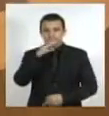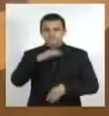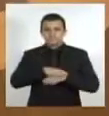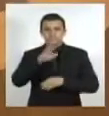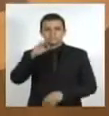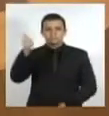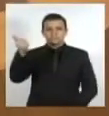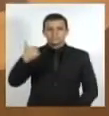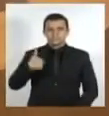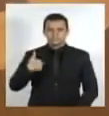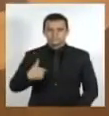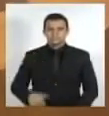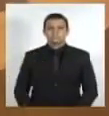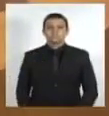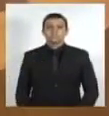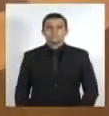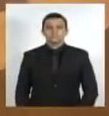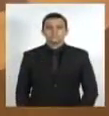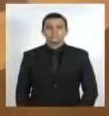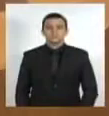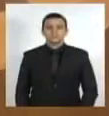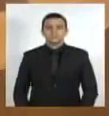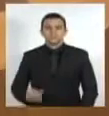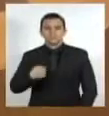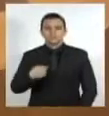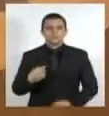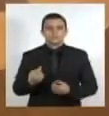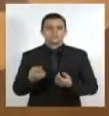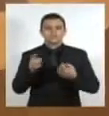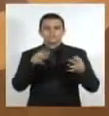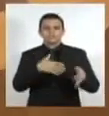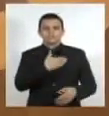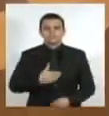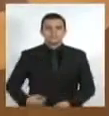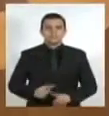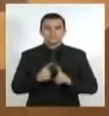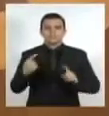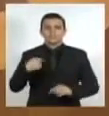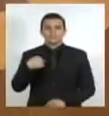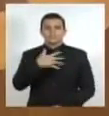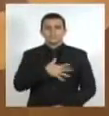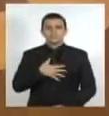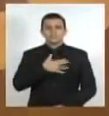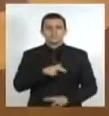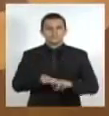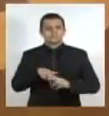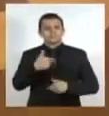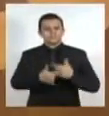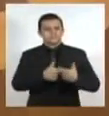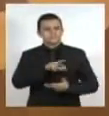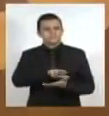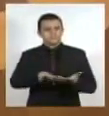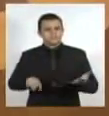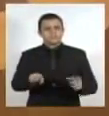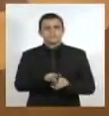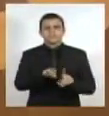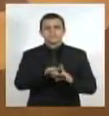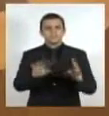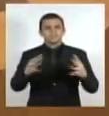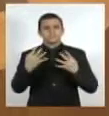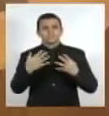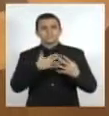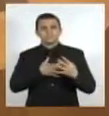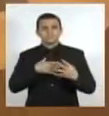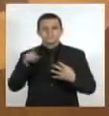dar. Deixo o governo feliz pelo que pude fazer, prestigiado sempre pelo